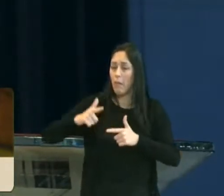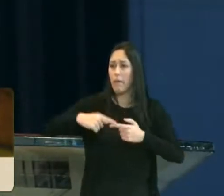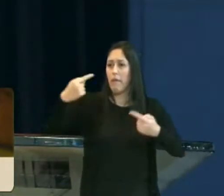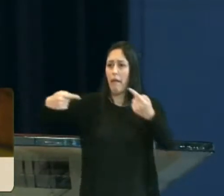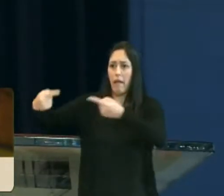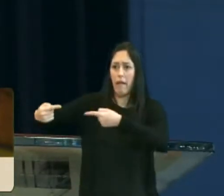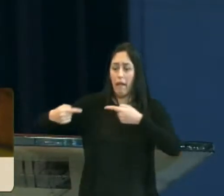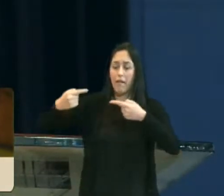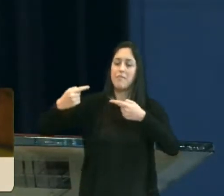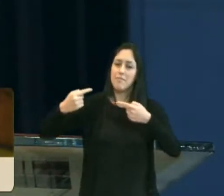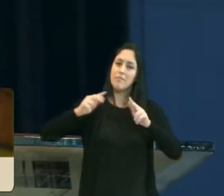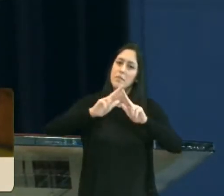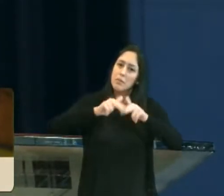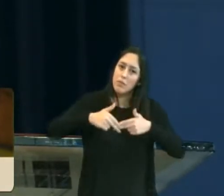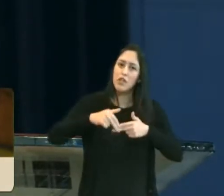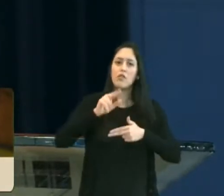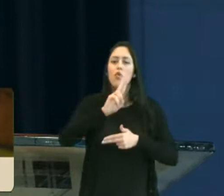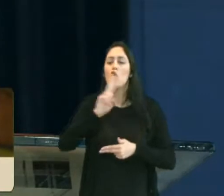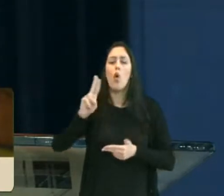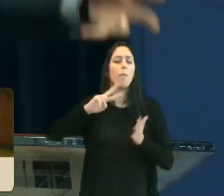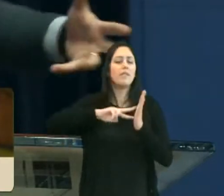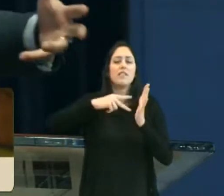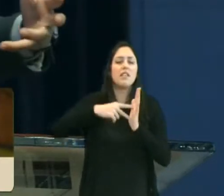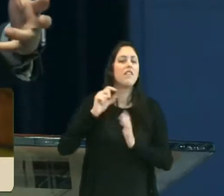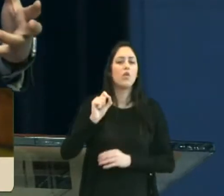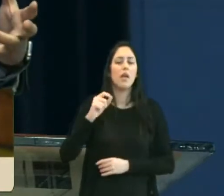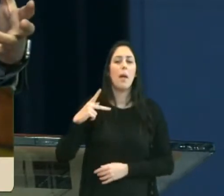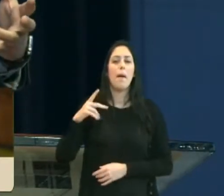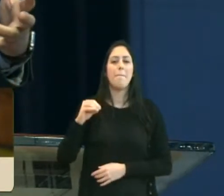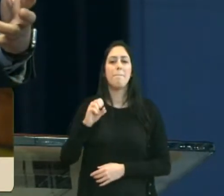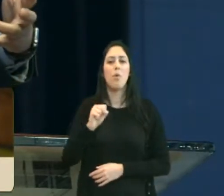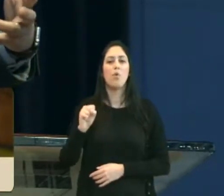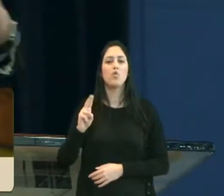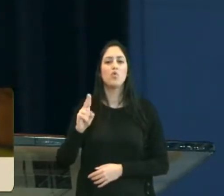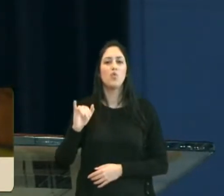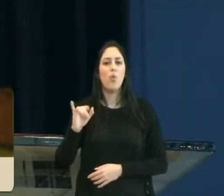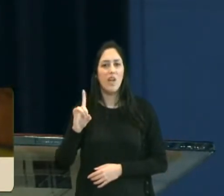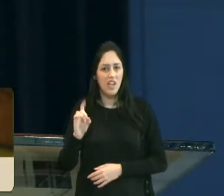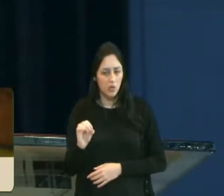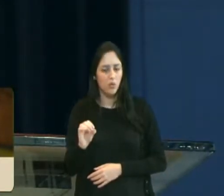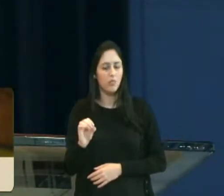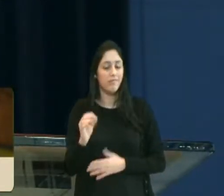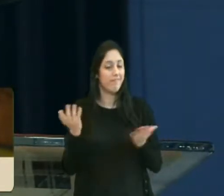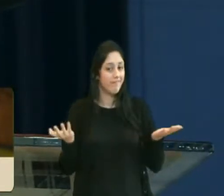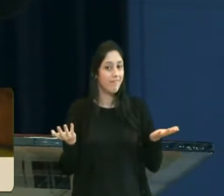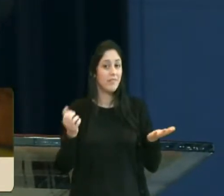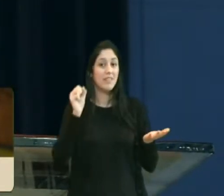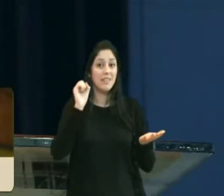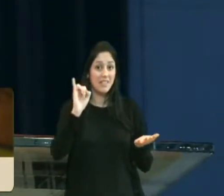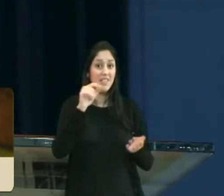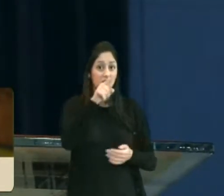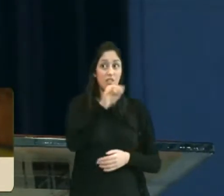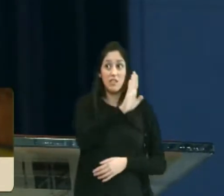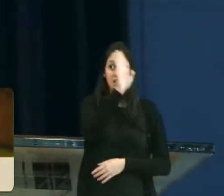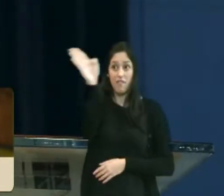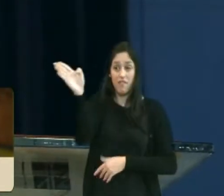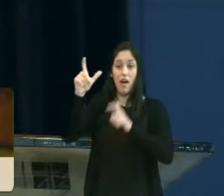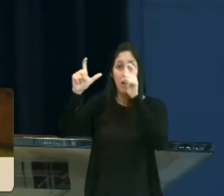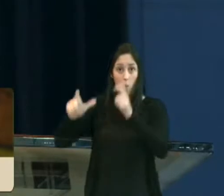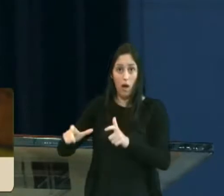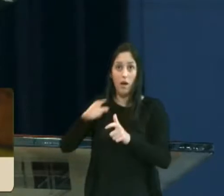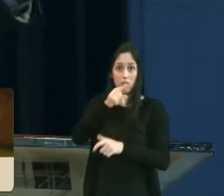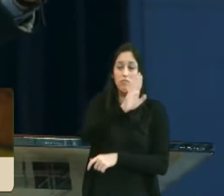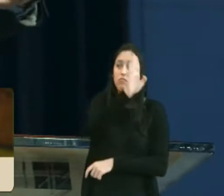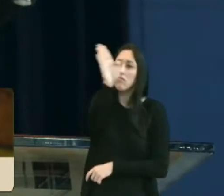e daí o nome, possuído, dominado. E se você for àquela região, você vai ver as